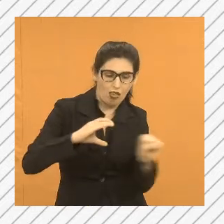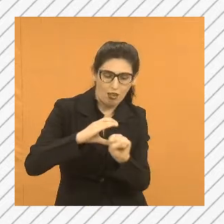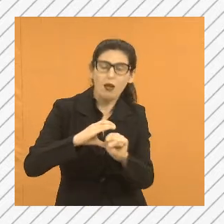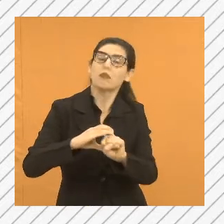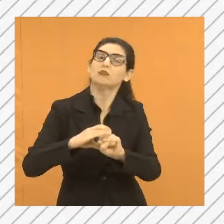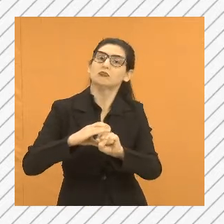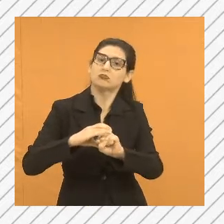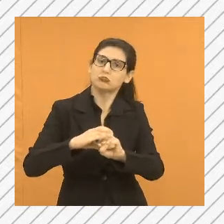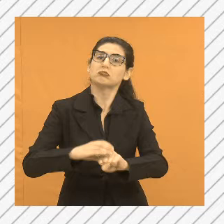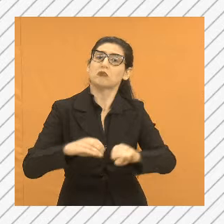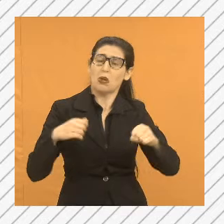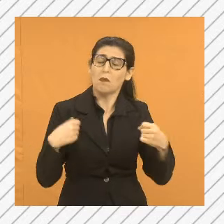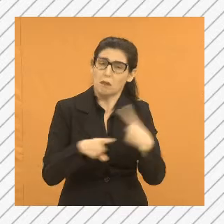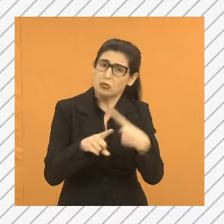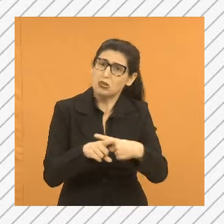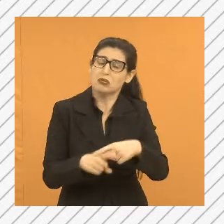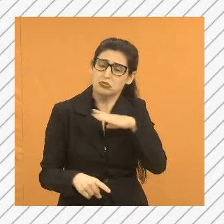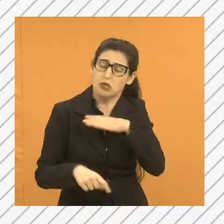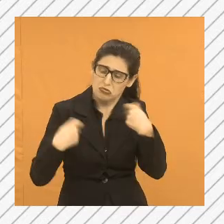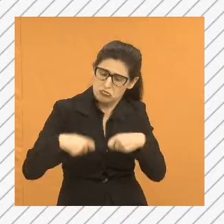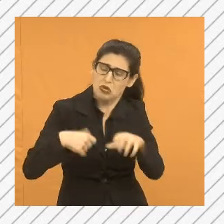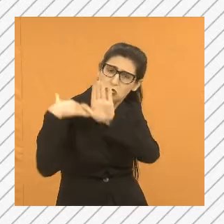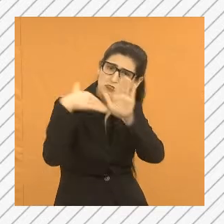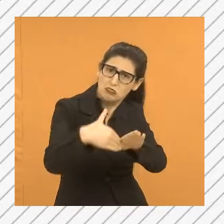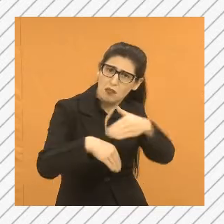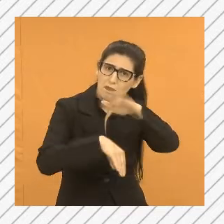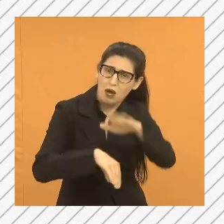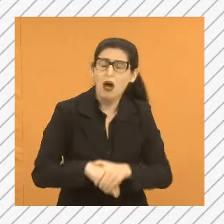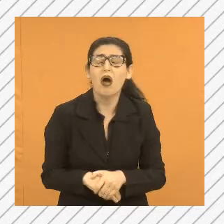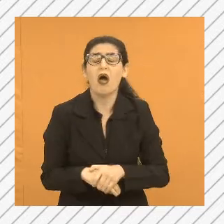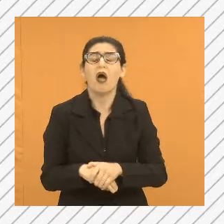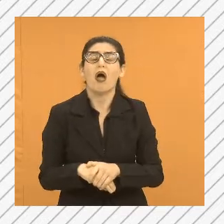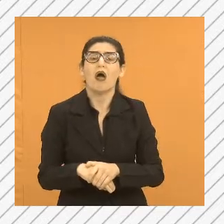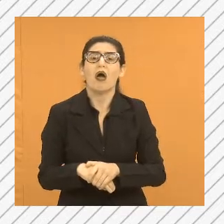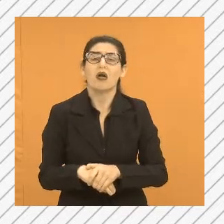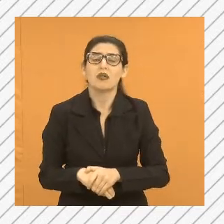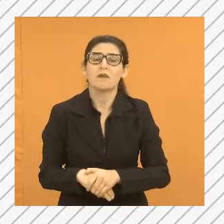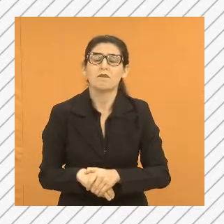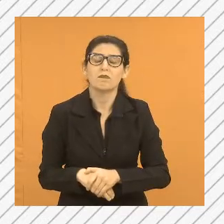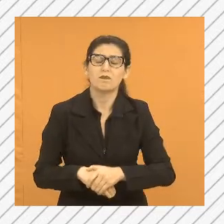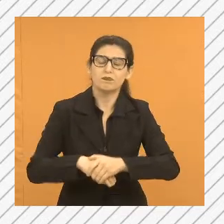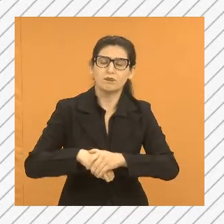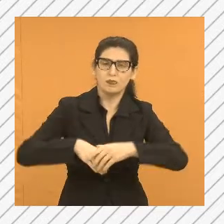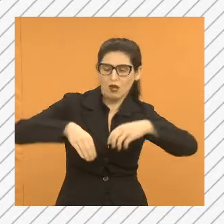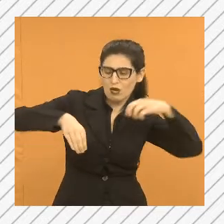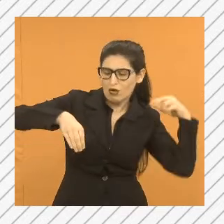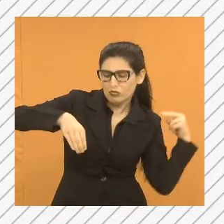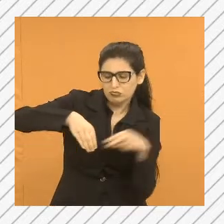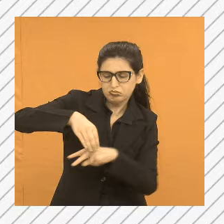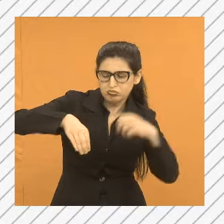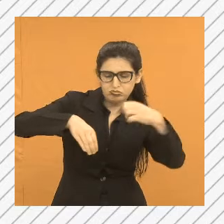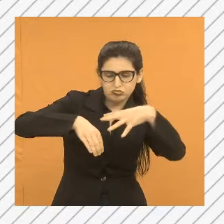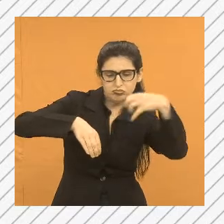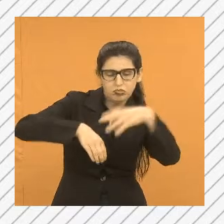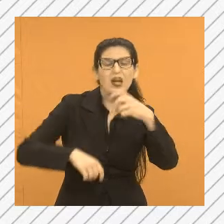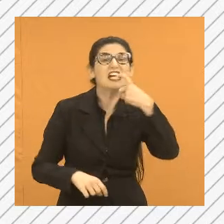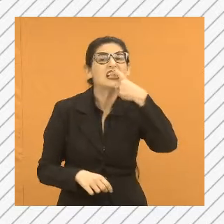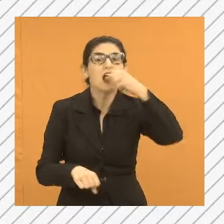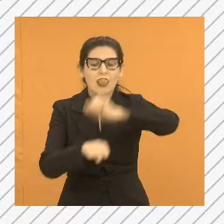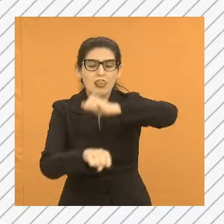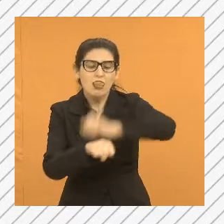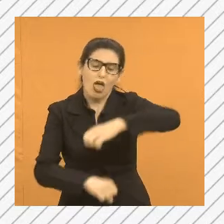município apresenta, laringoscopia, nasofibroscopia, radiografia contrastada, tomografia